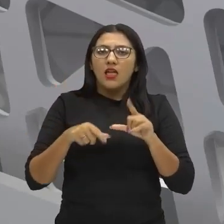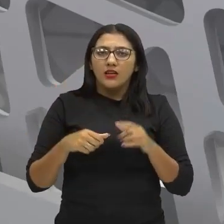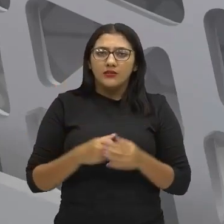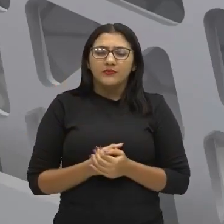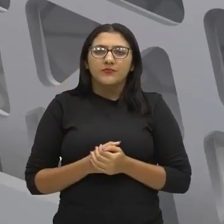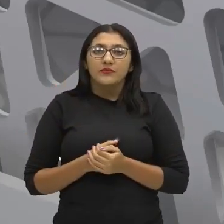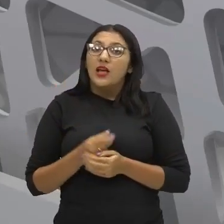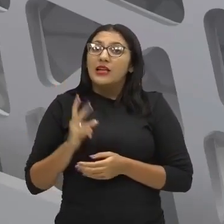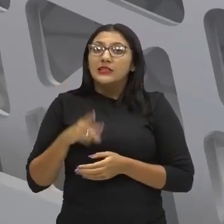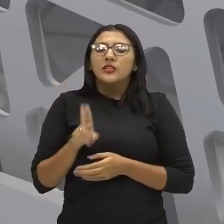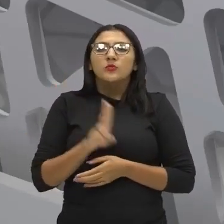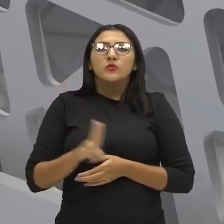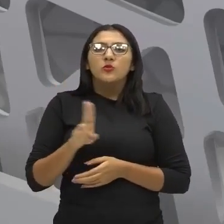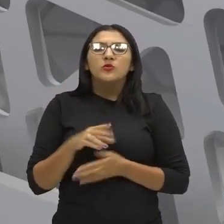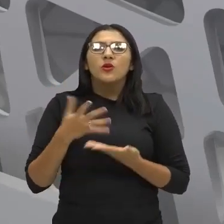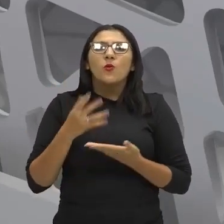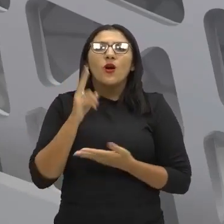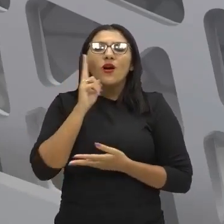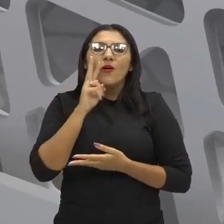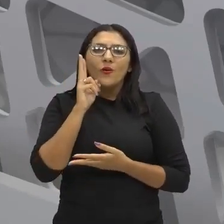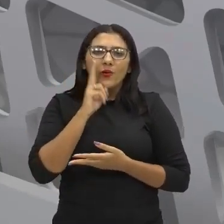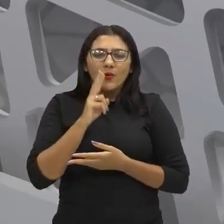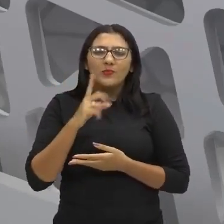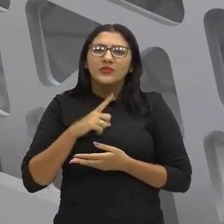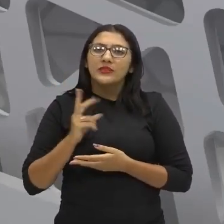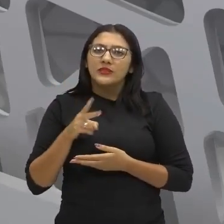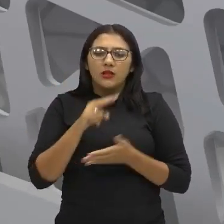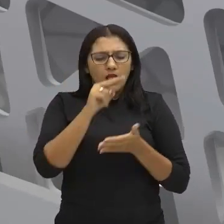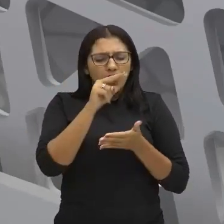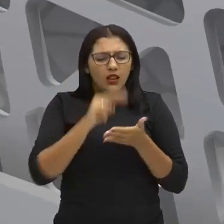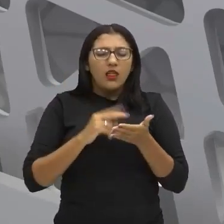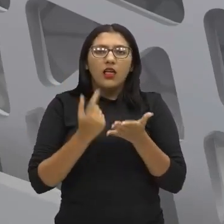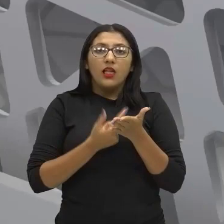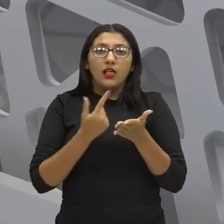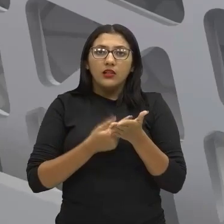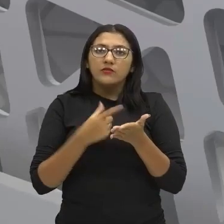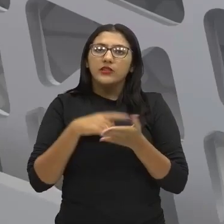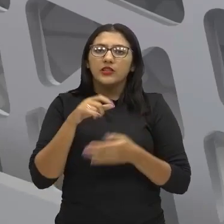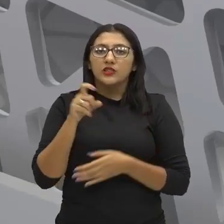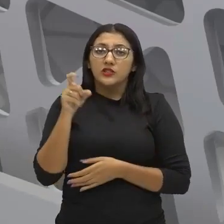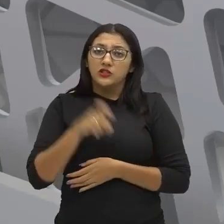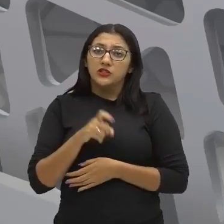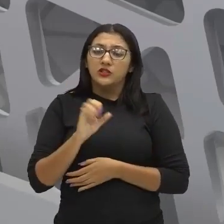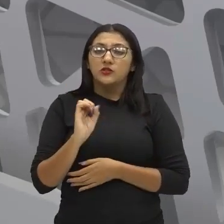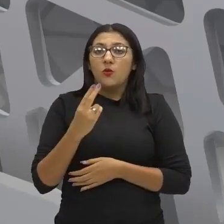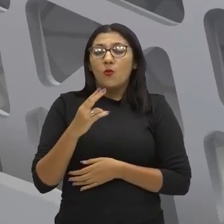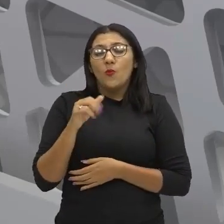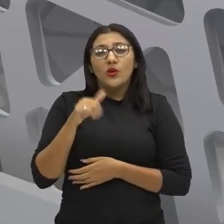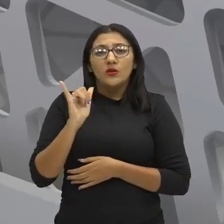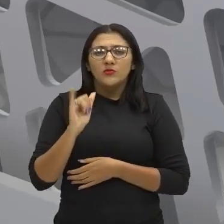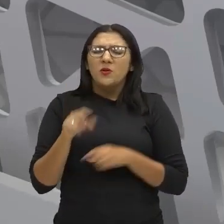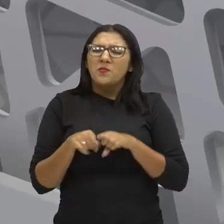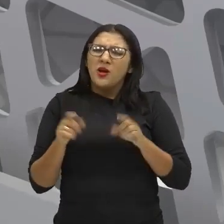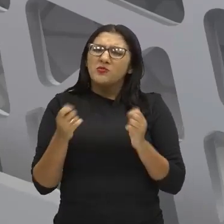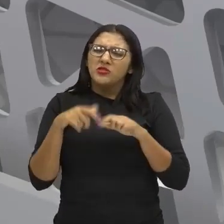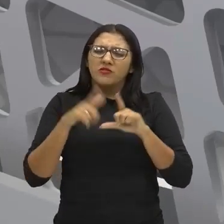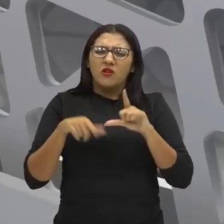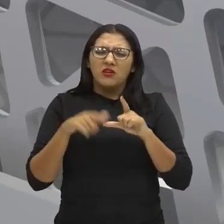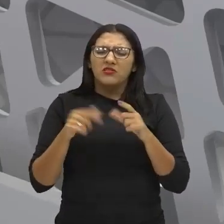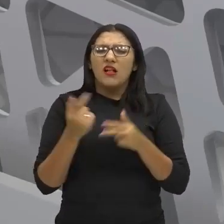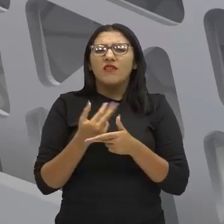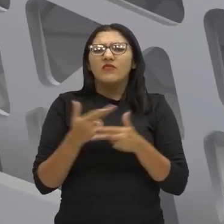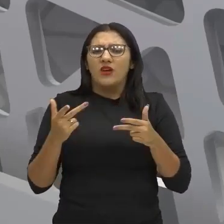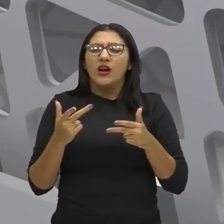mais usadas, que constam normalmente nos nossos livros, X e Y, mas você pode usar qualquer letra, desde que você